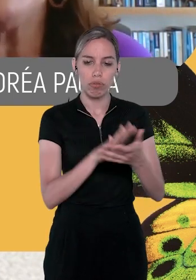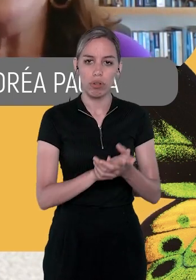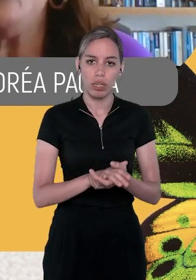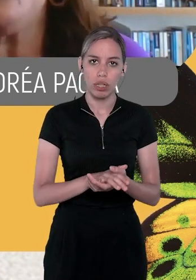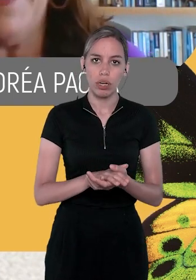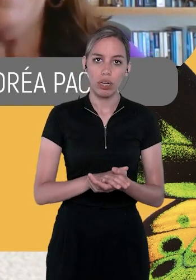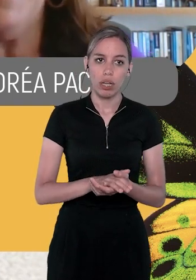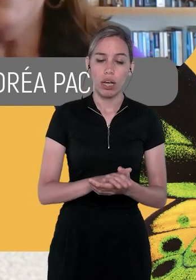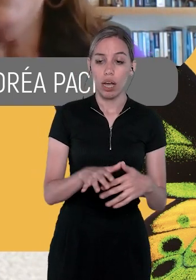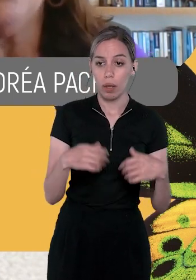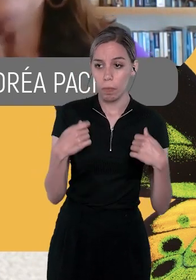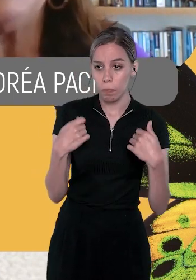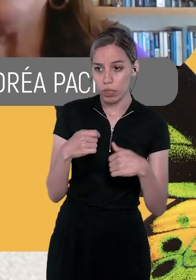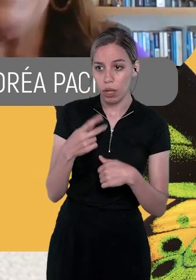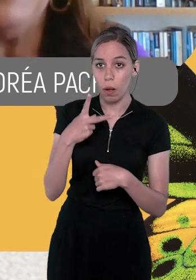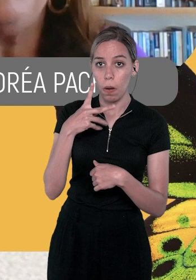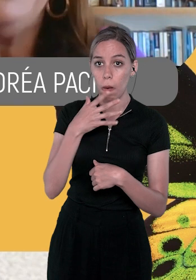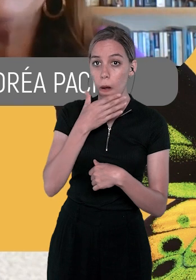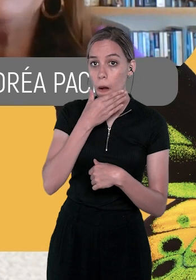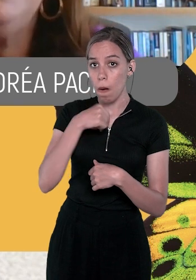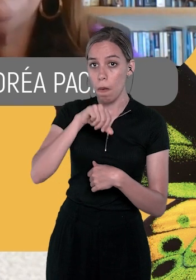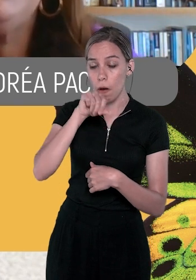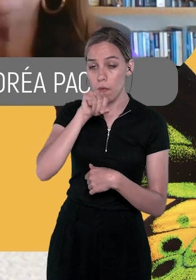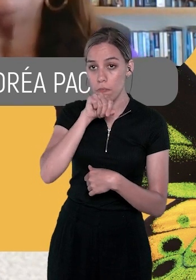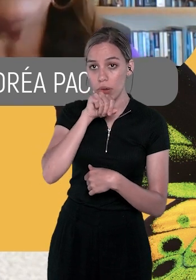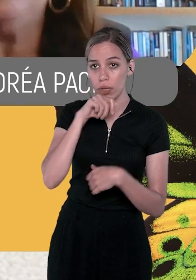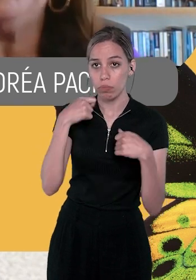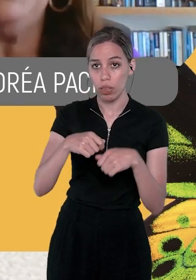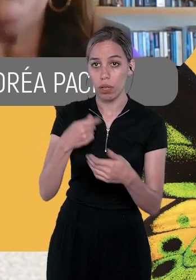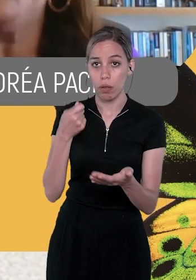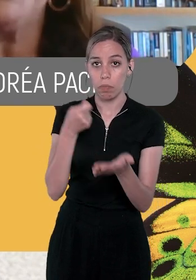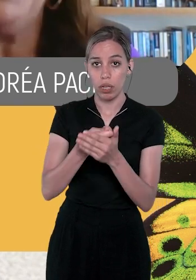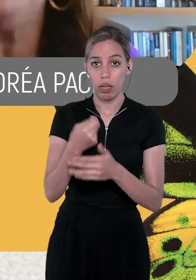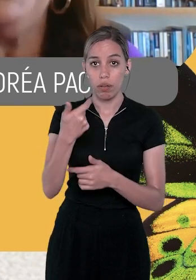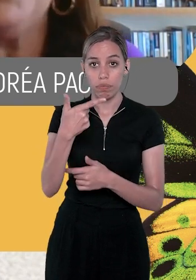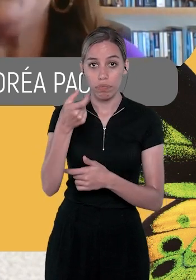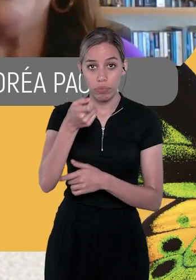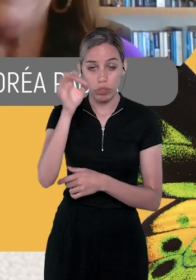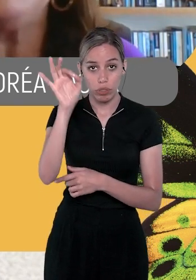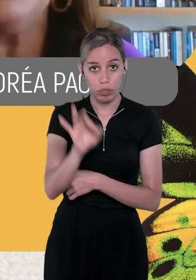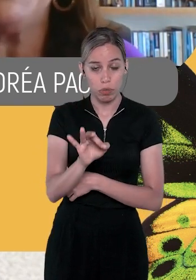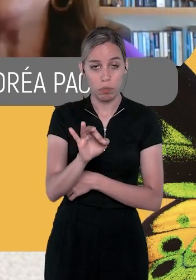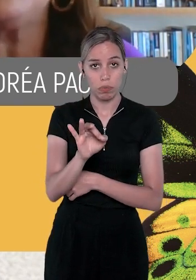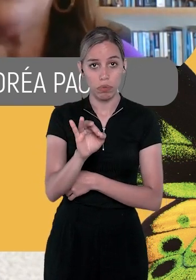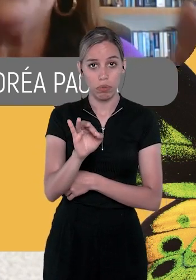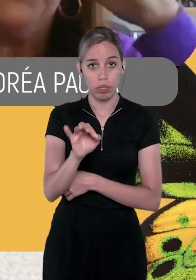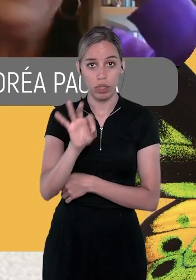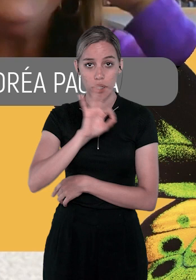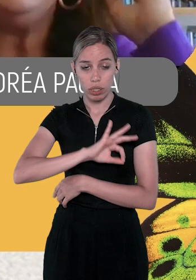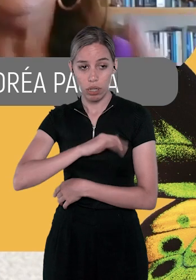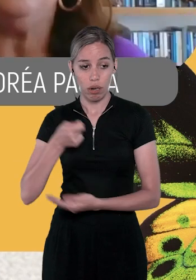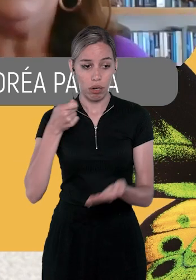ficava satisfeita quando esse pai aparecia para registrar o filho, porque a maioria não aparecia para registrar o